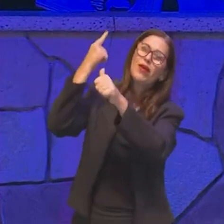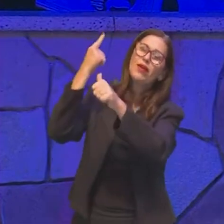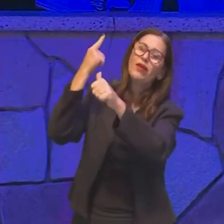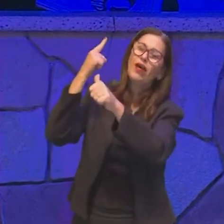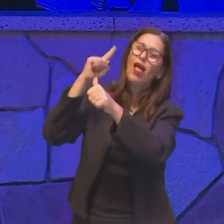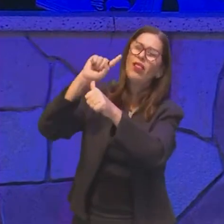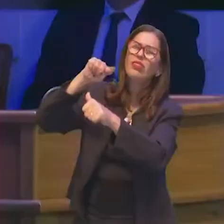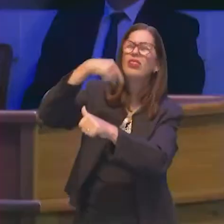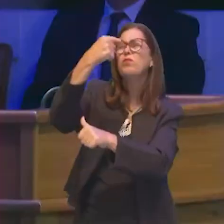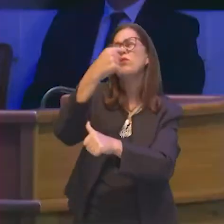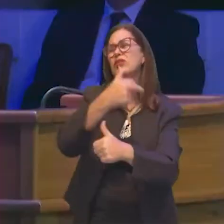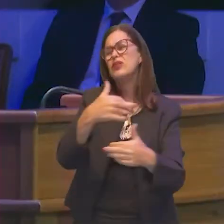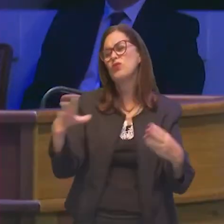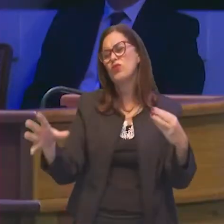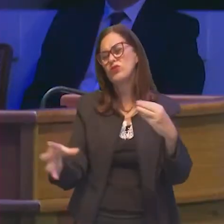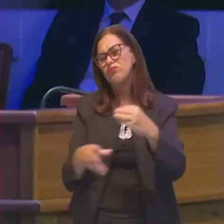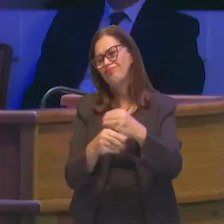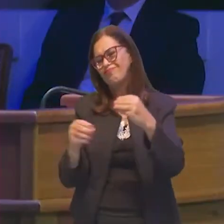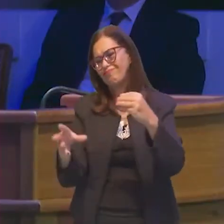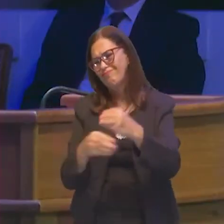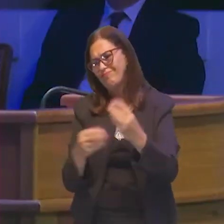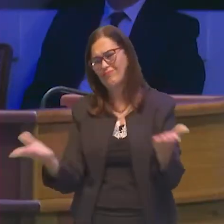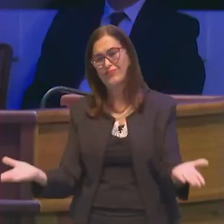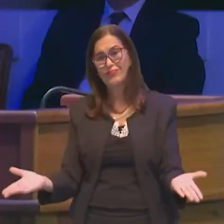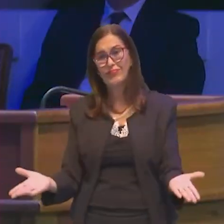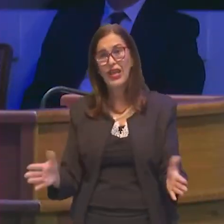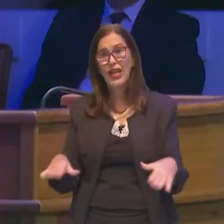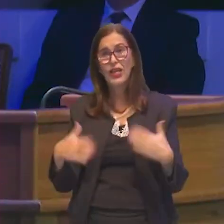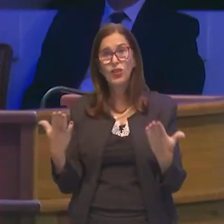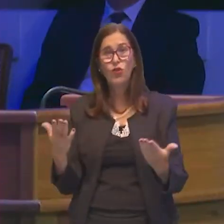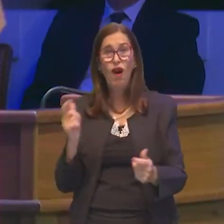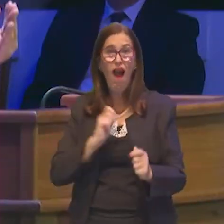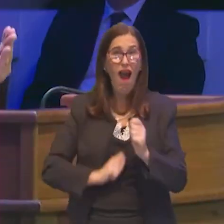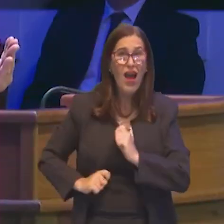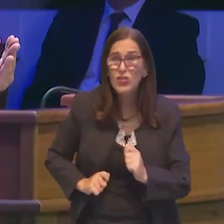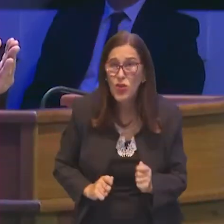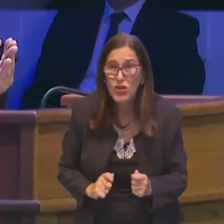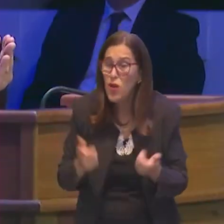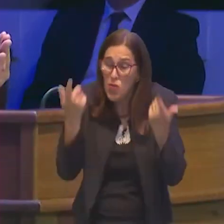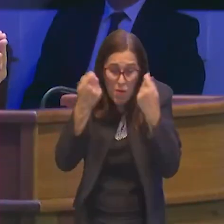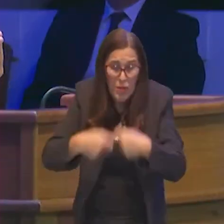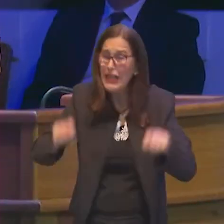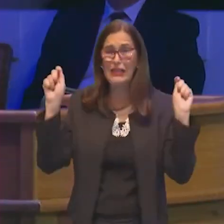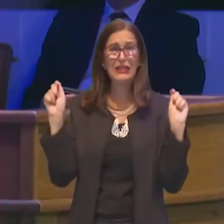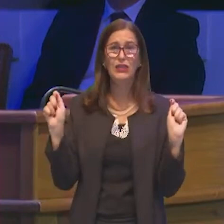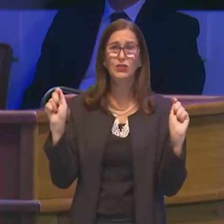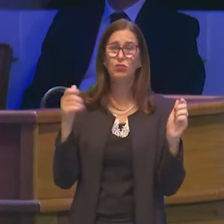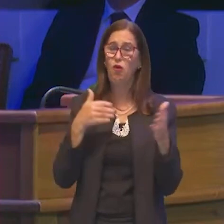as outras e demais coisas serão acrescentadas. Então não devo andar ansioso sobre coisa alguma.